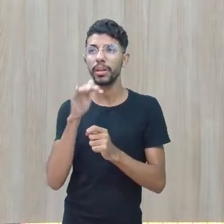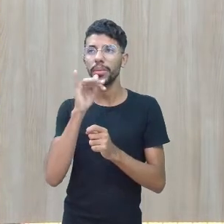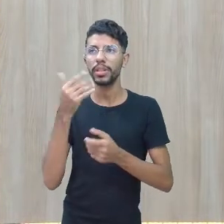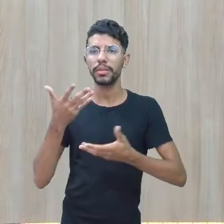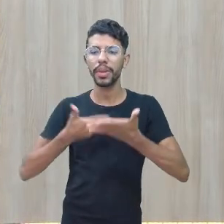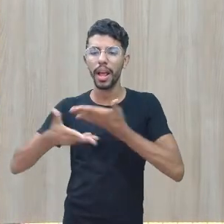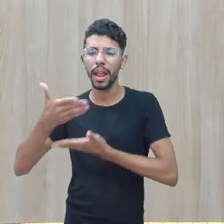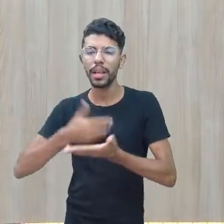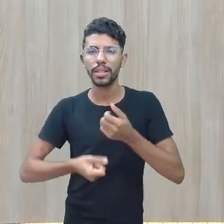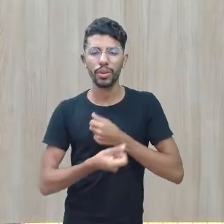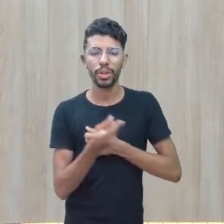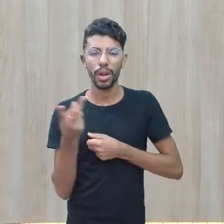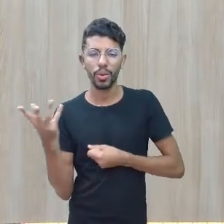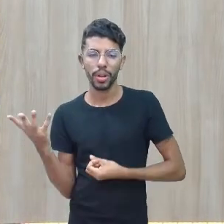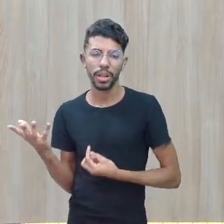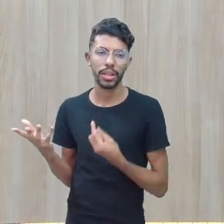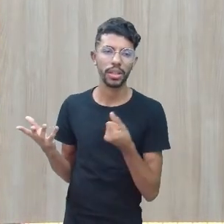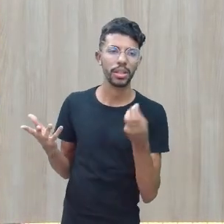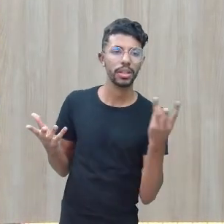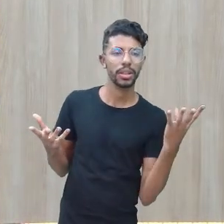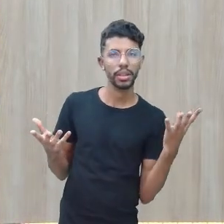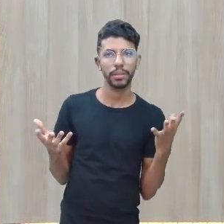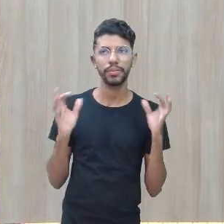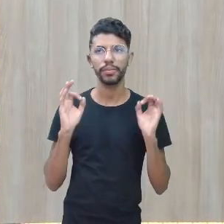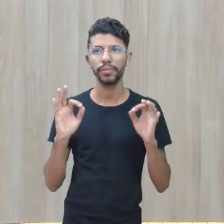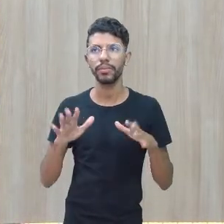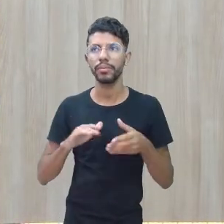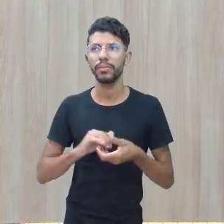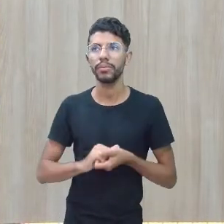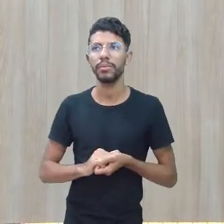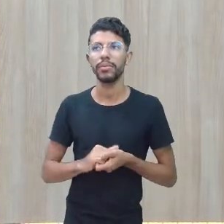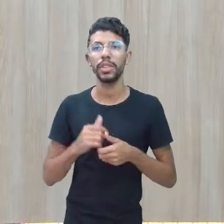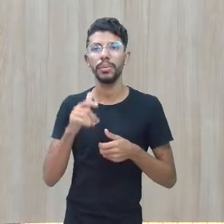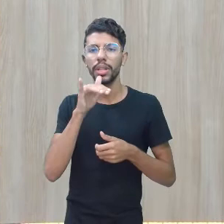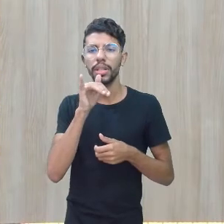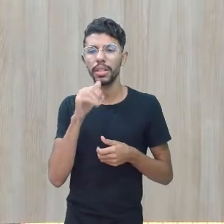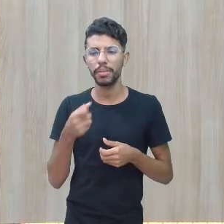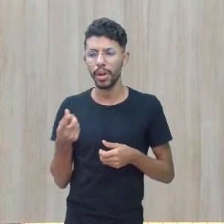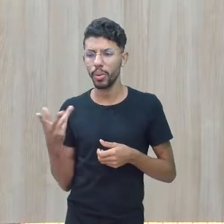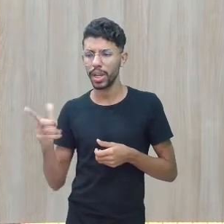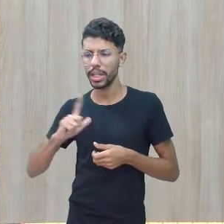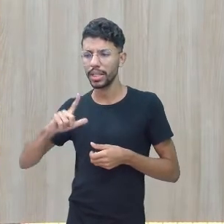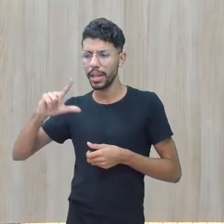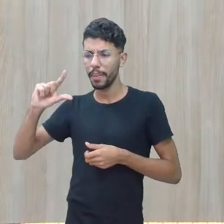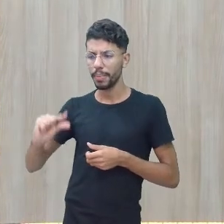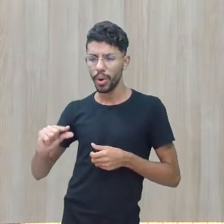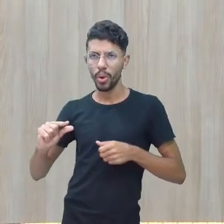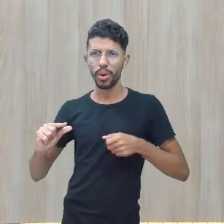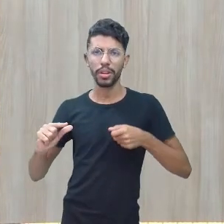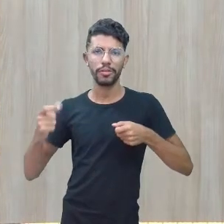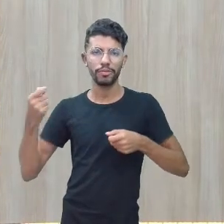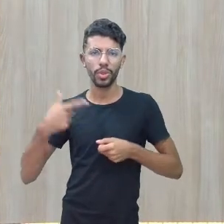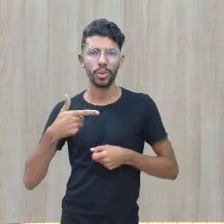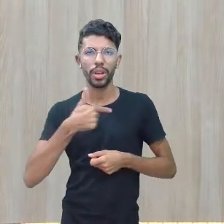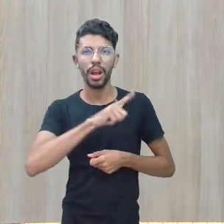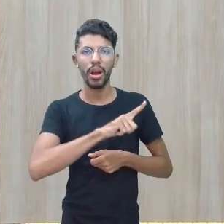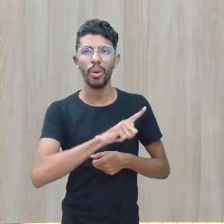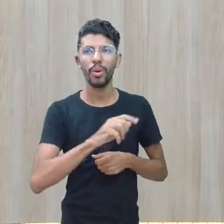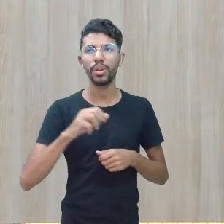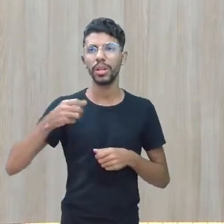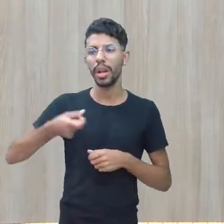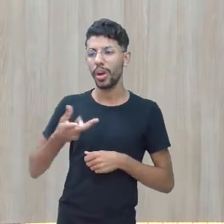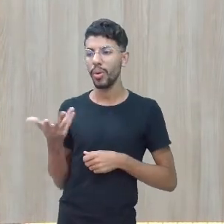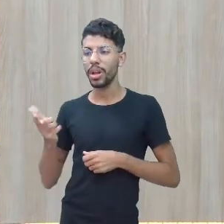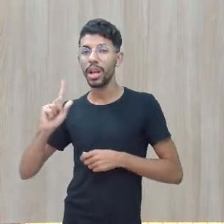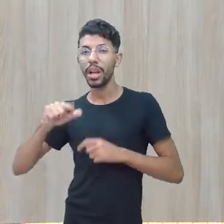uma quantidade e a outra, né? Uma quantidade tem tanto a menos que a outra. Uma quantidade é o triplo da outra,